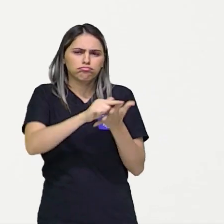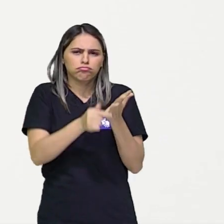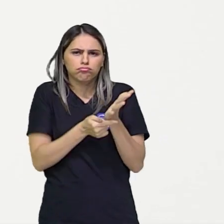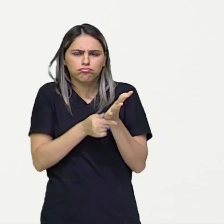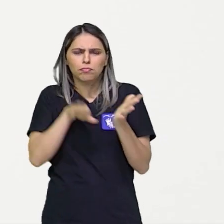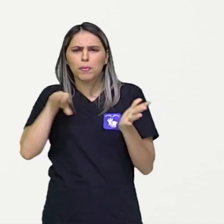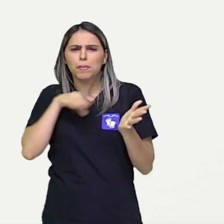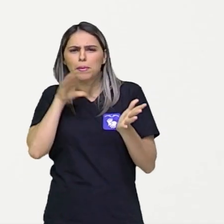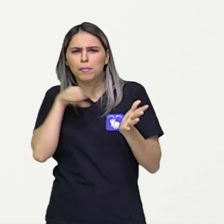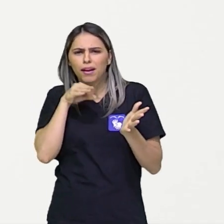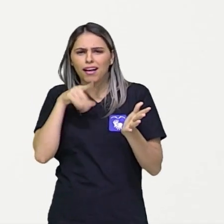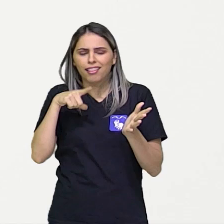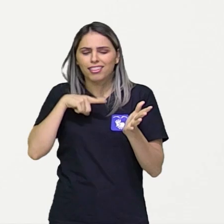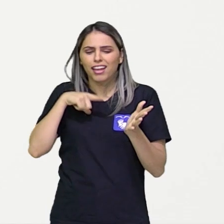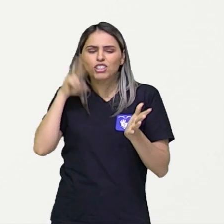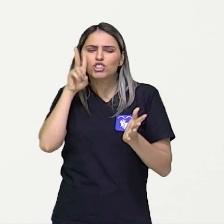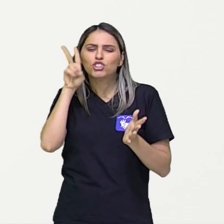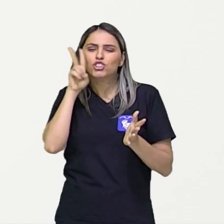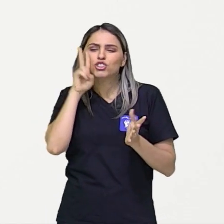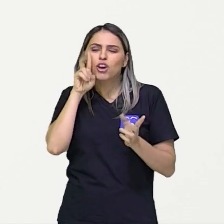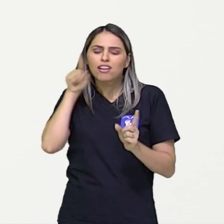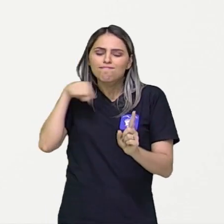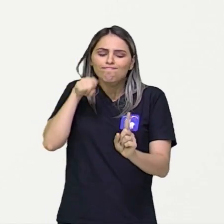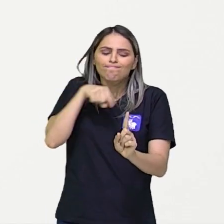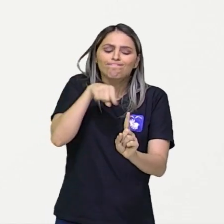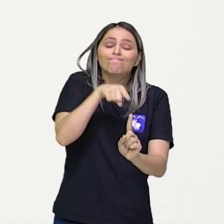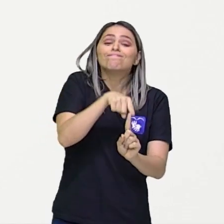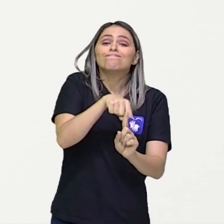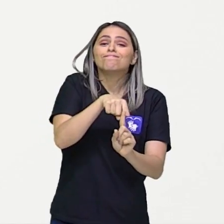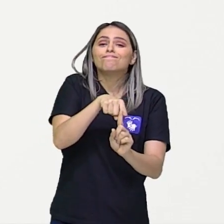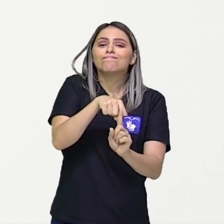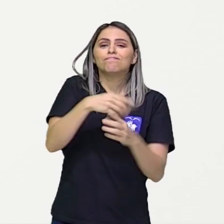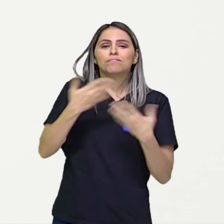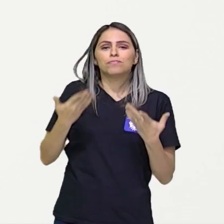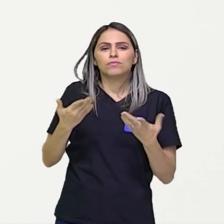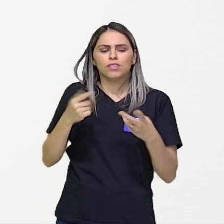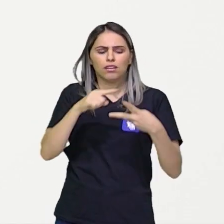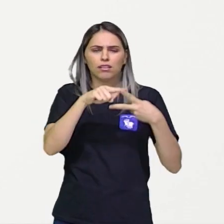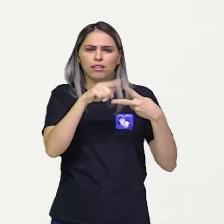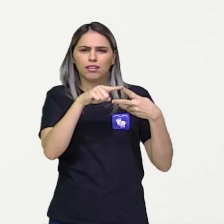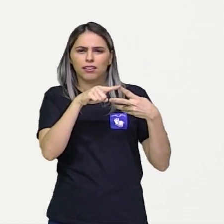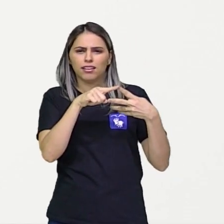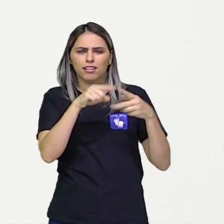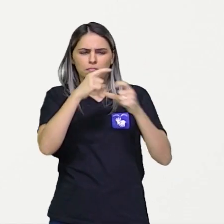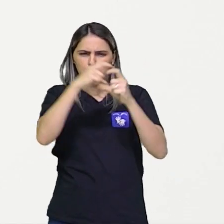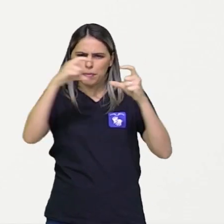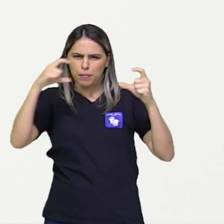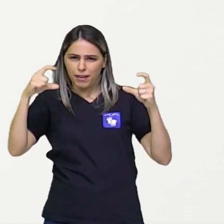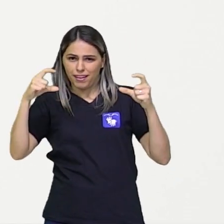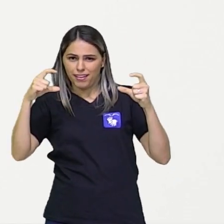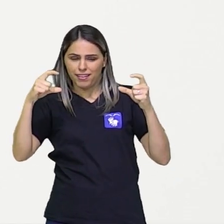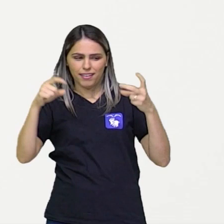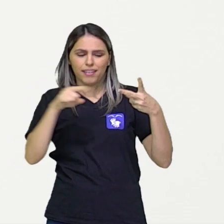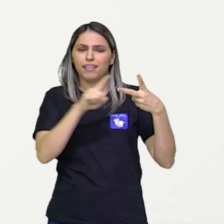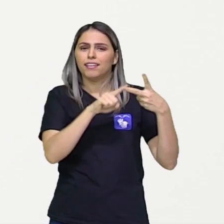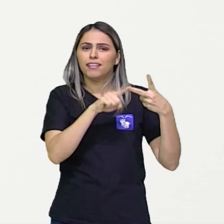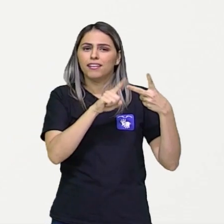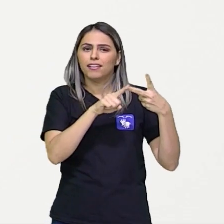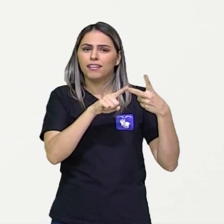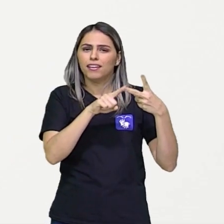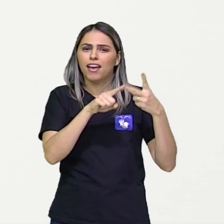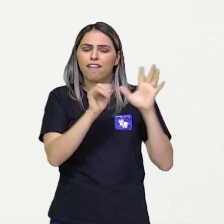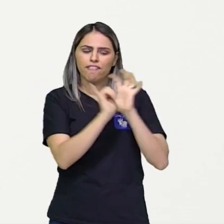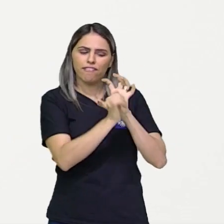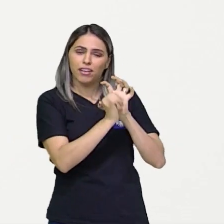gênero oral em que a história tem um ensinamento? Letra A é uma tirinha? Letra B é uma